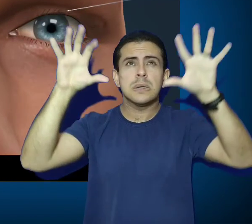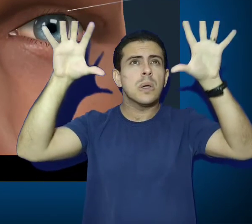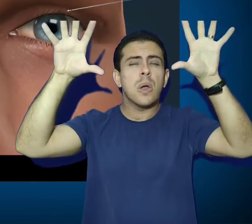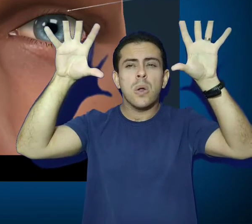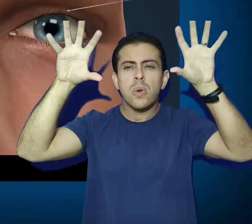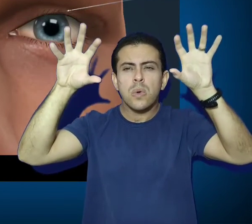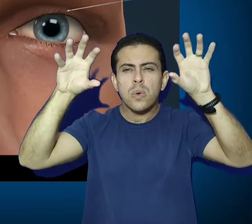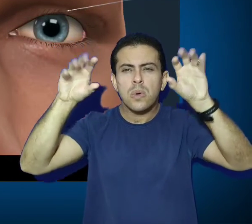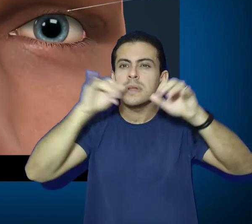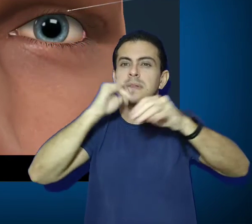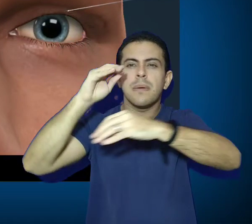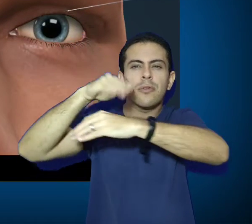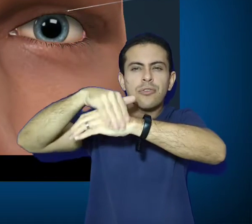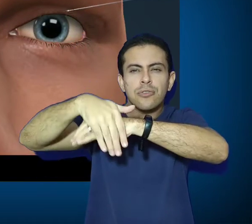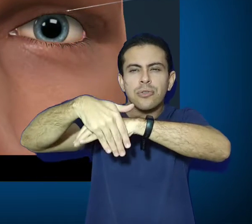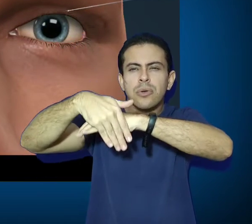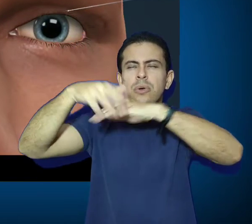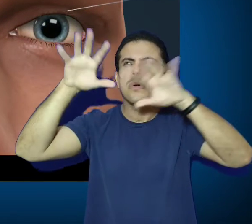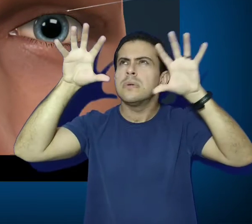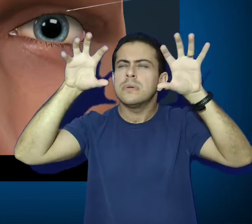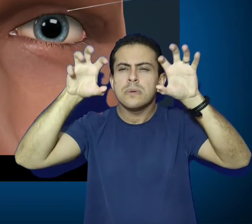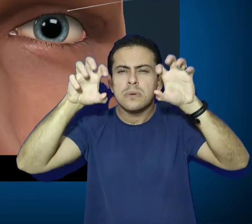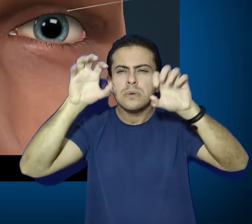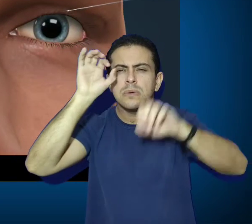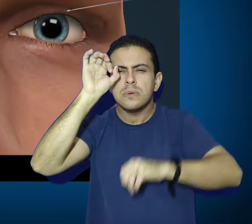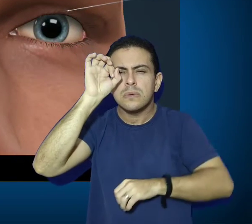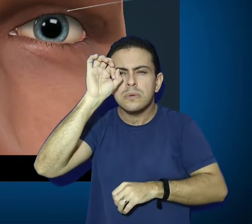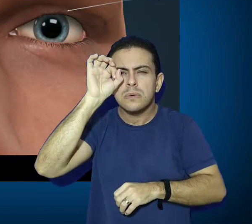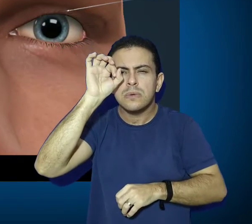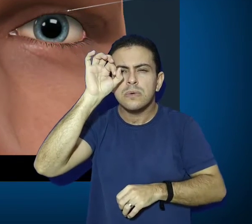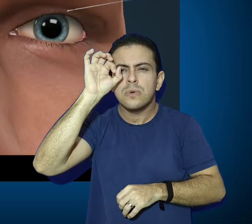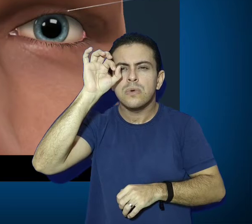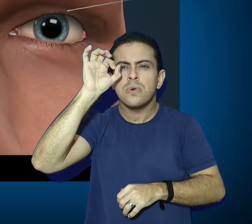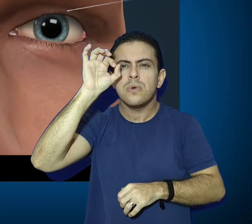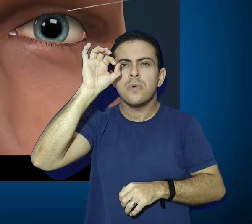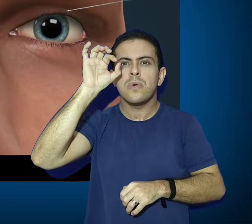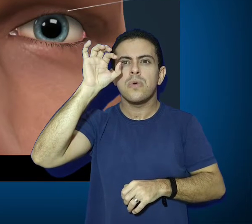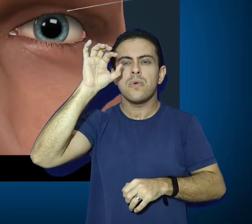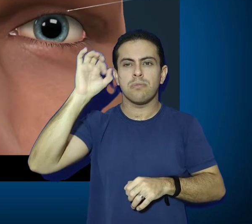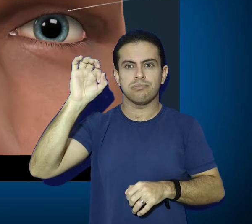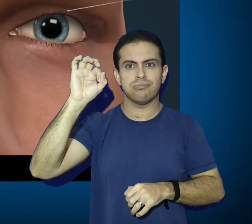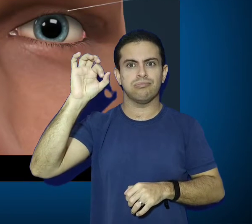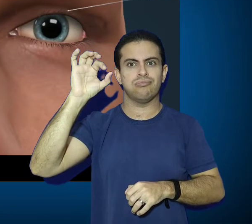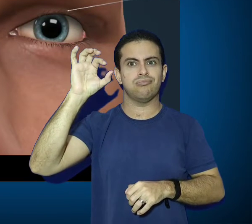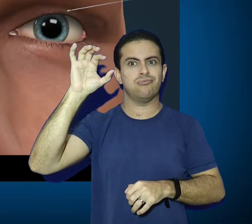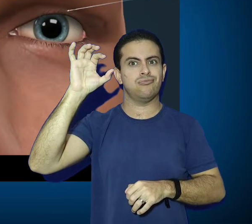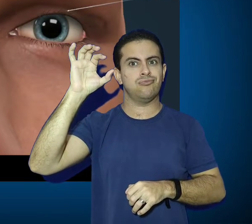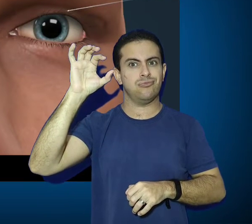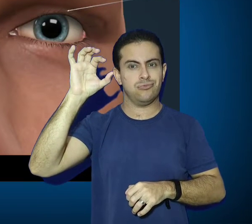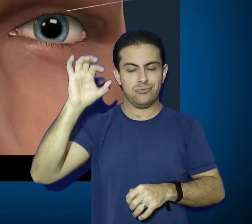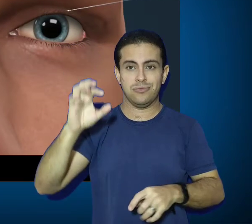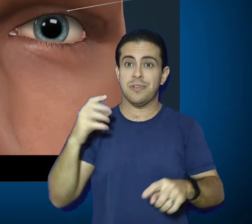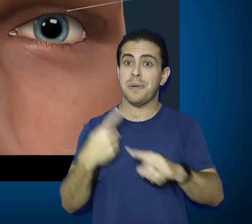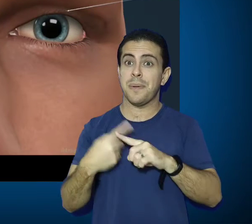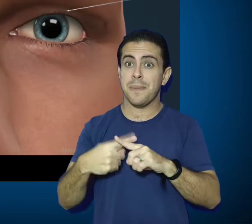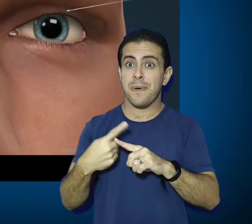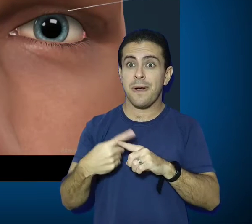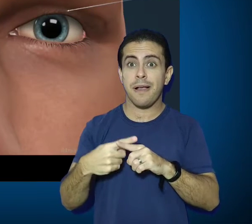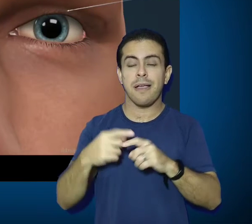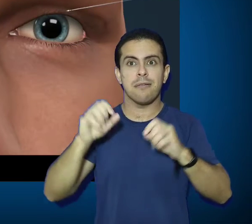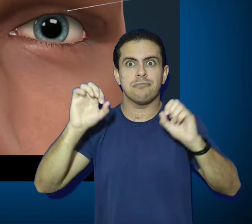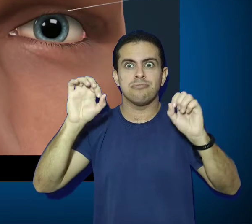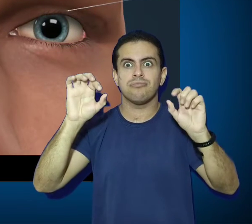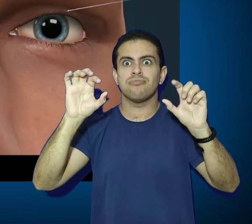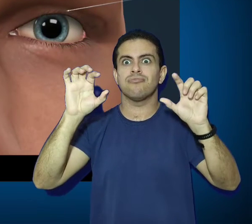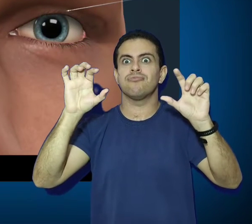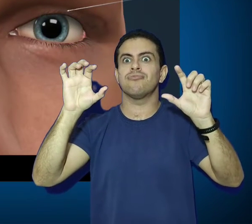noite, em região de baixa iluminação, há uma dilatação natural da pupila. Isso porque ela vai